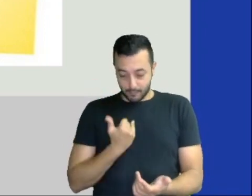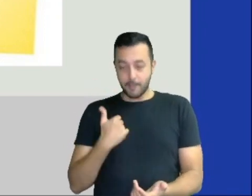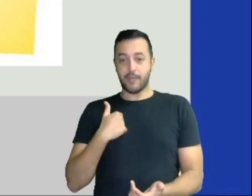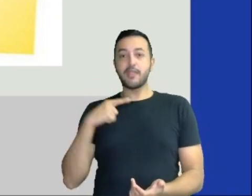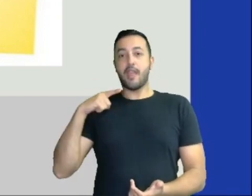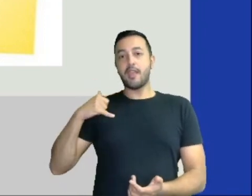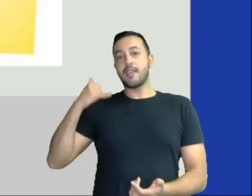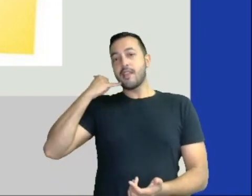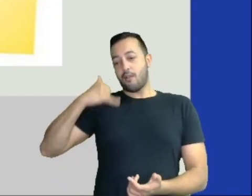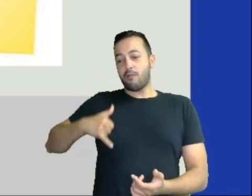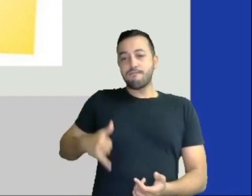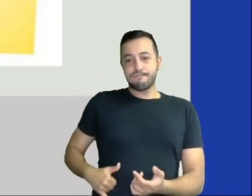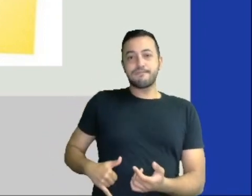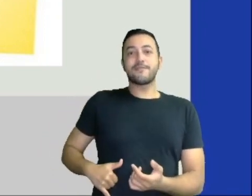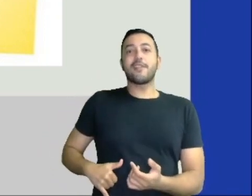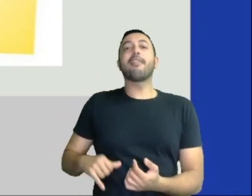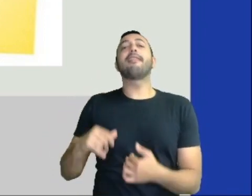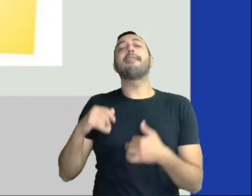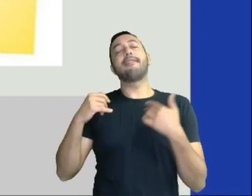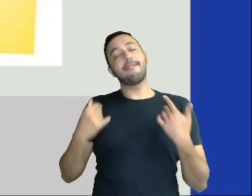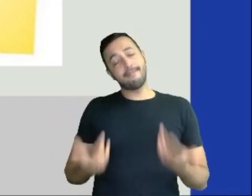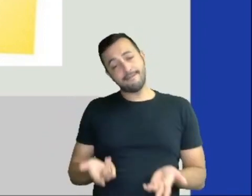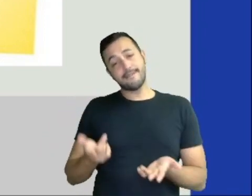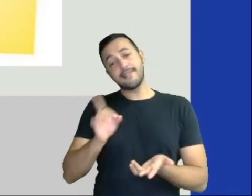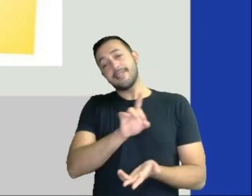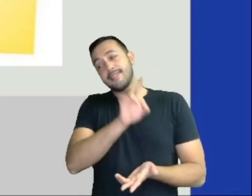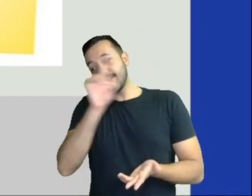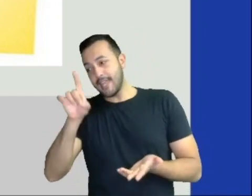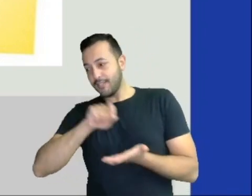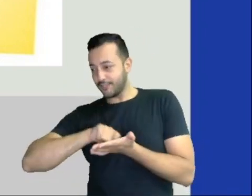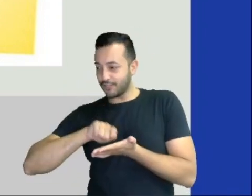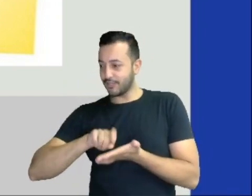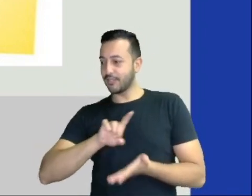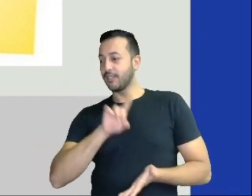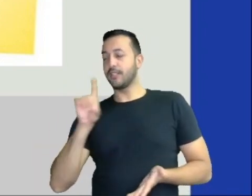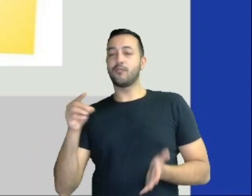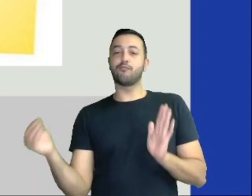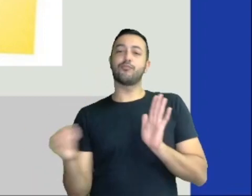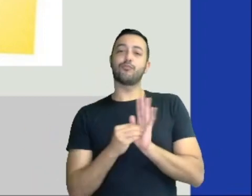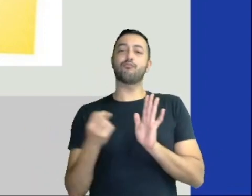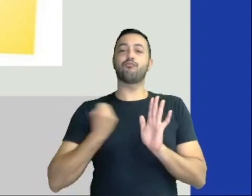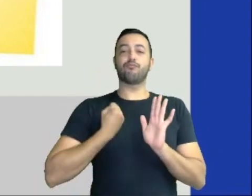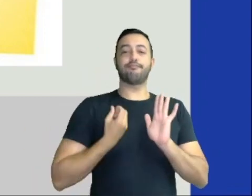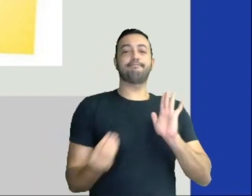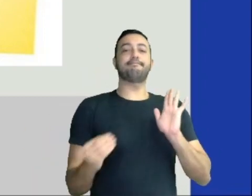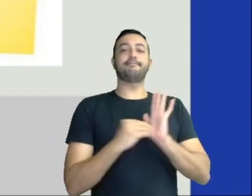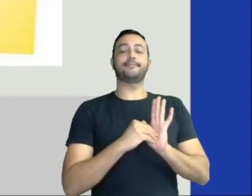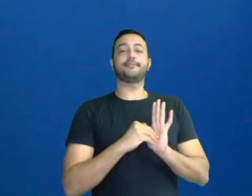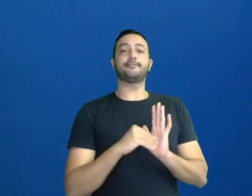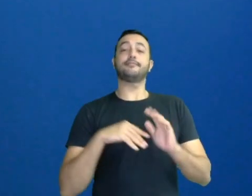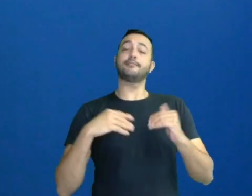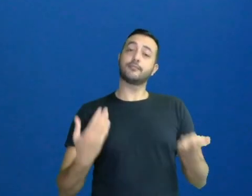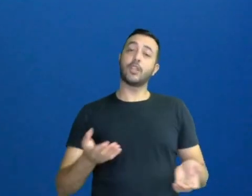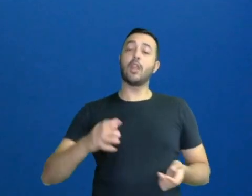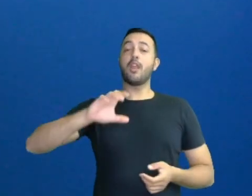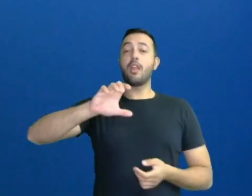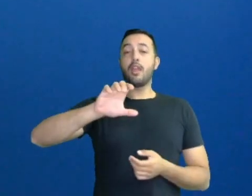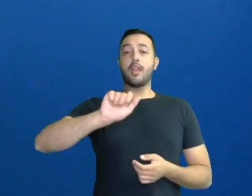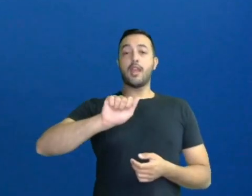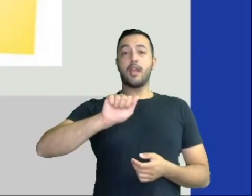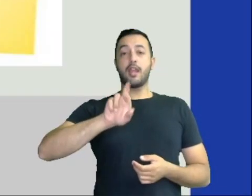né e colocou aqui a data de em que esse bilhete foi escrito então é Carmen